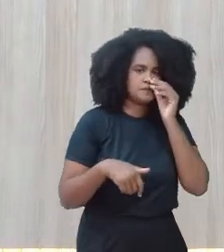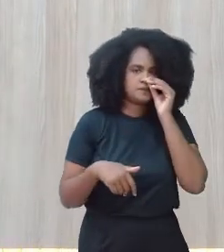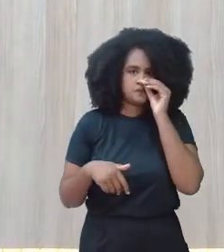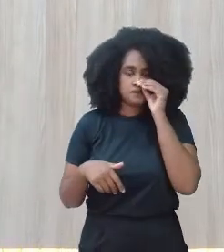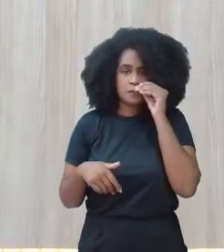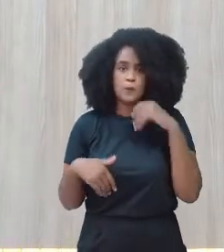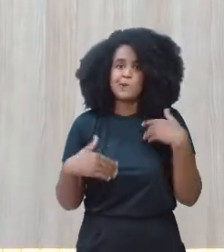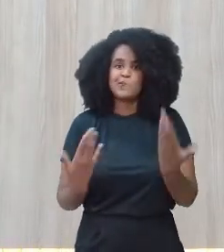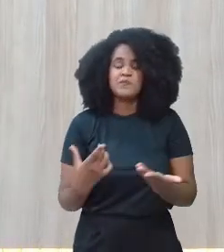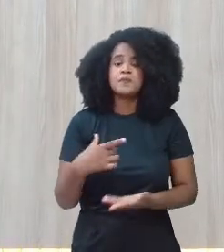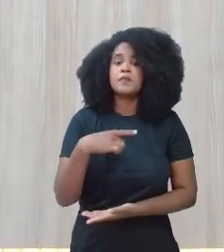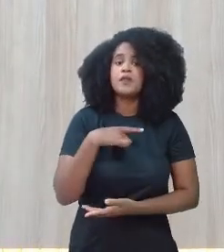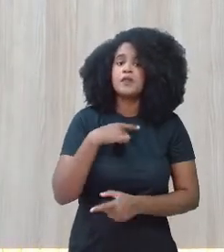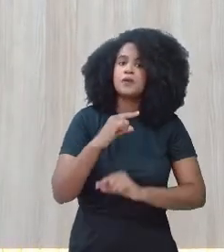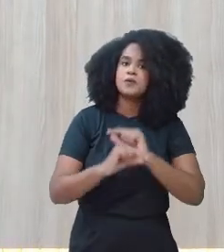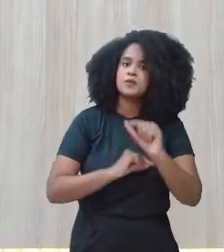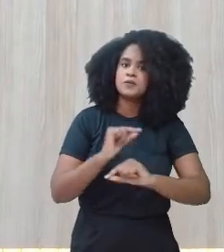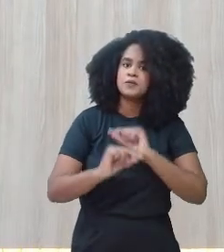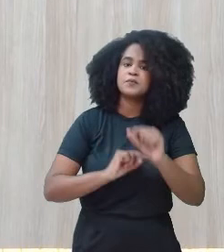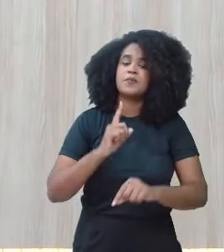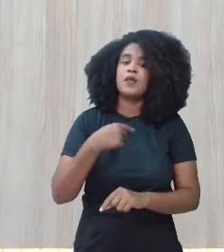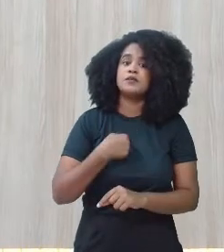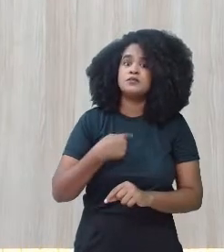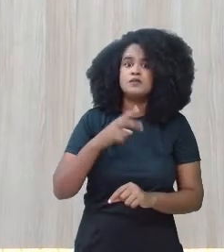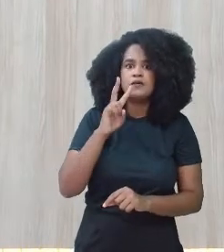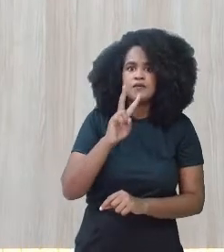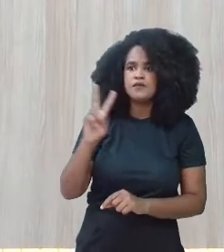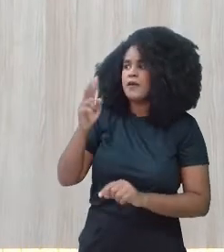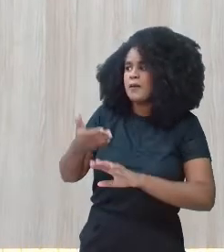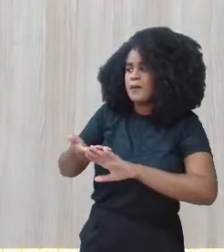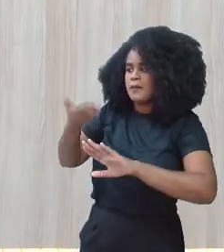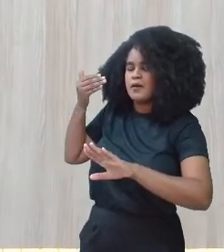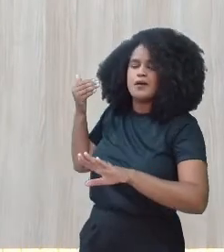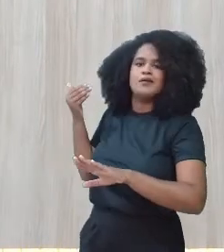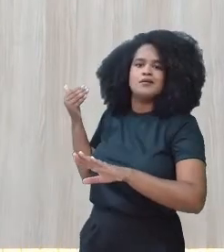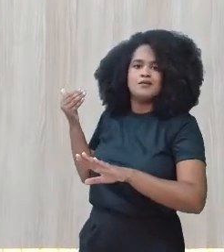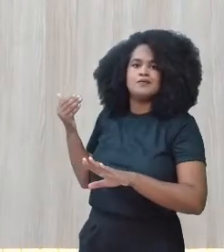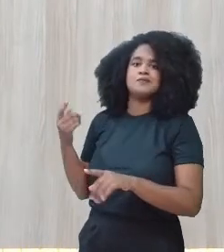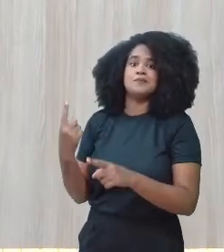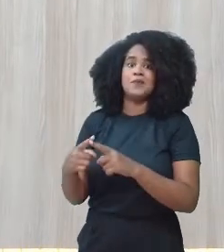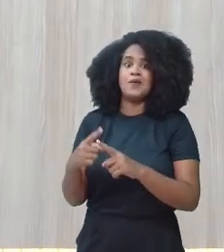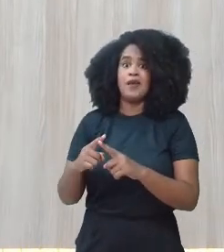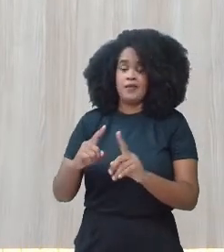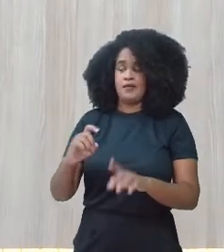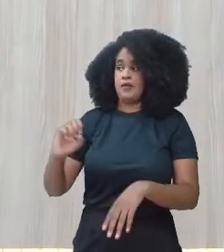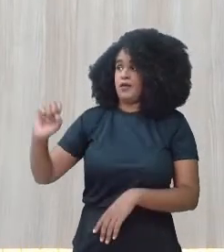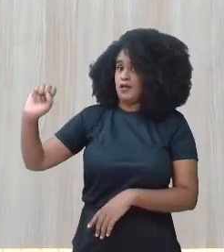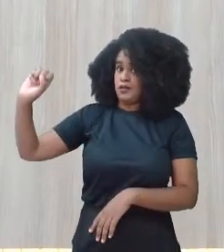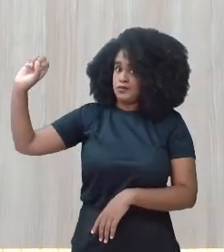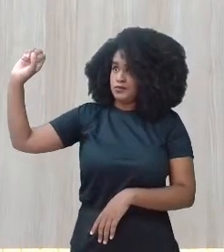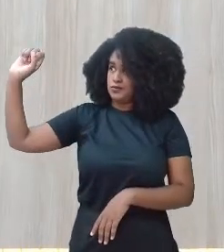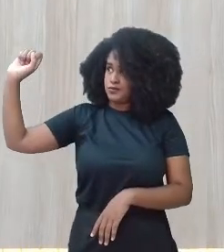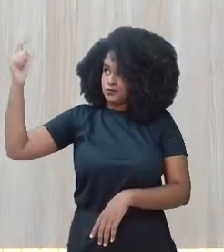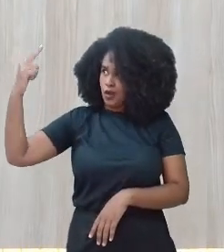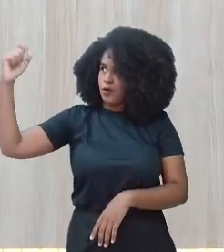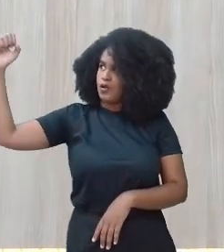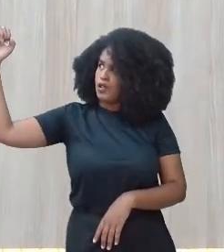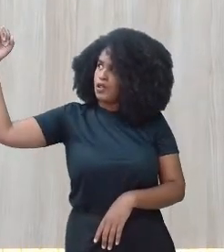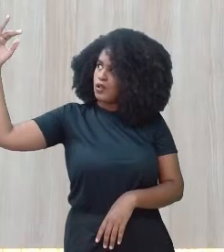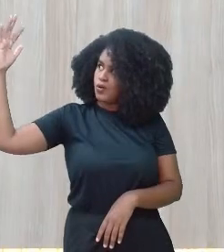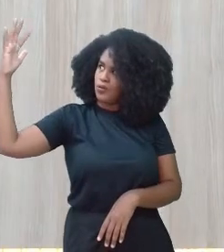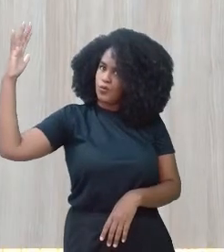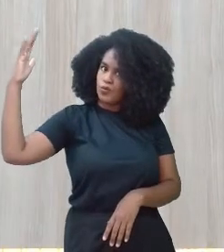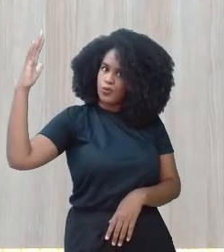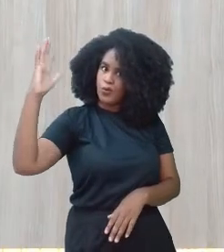está vendo o passado do Sol. Porque se demora 8 minutos para a luz sair do Sol e chegar aqui, a luz que